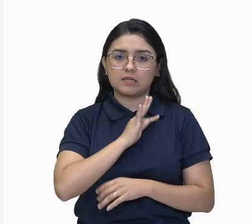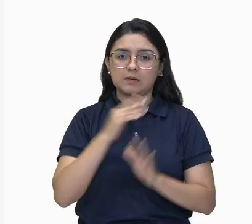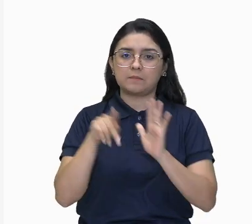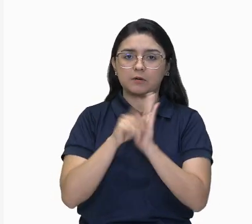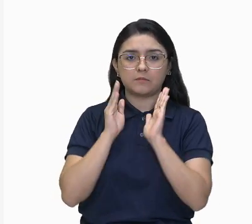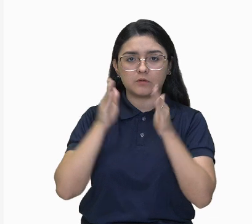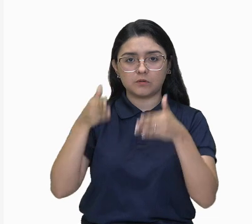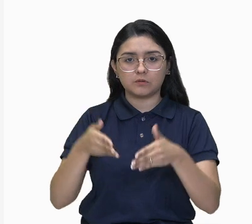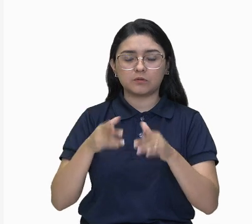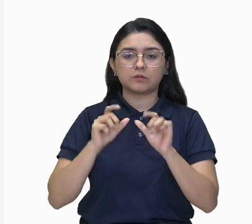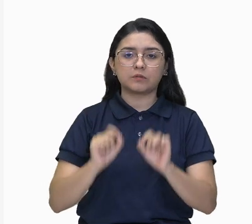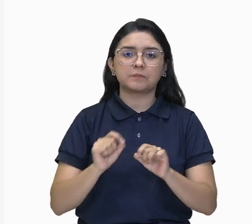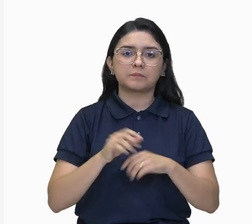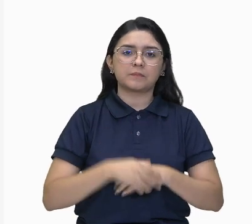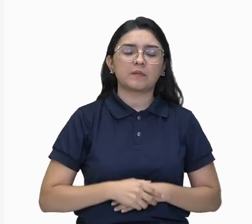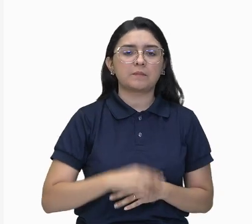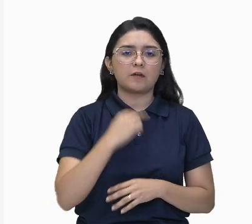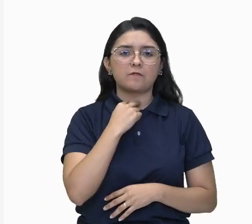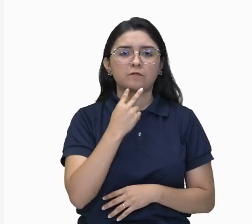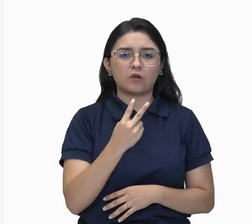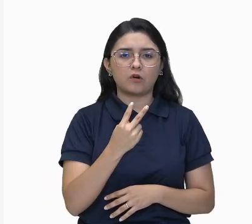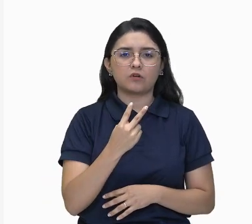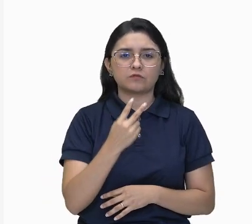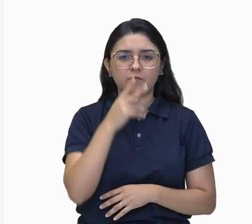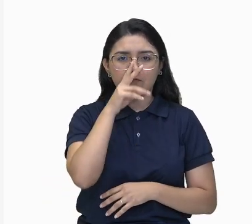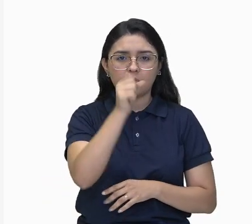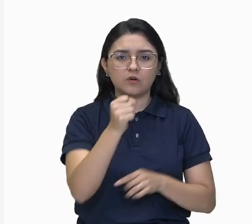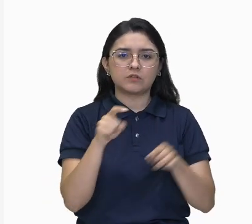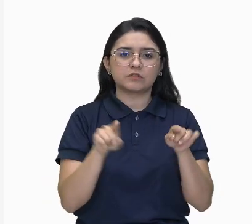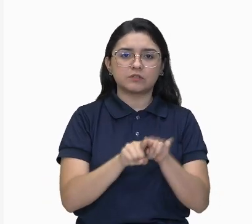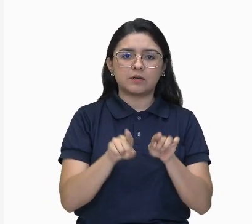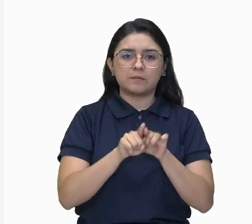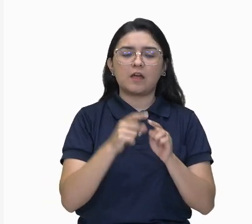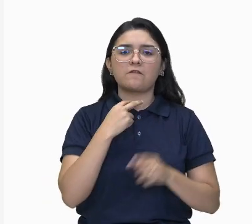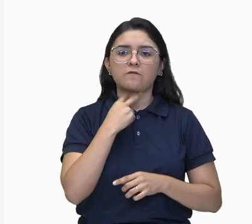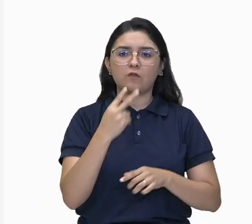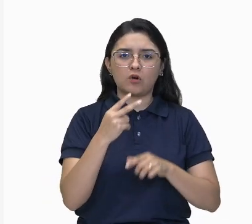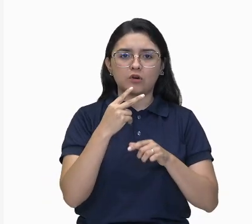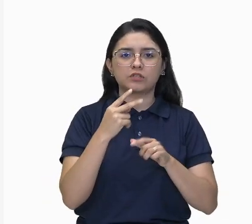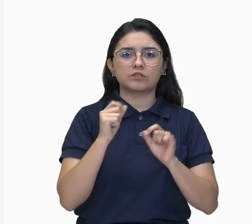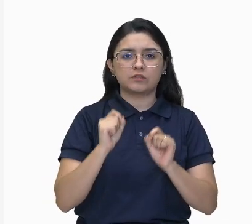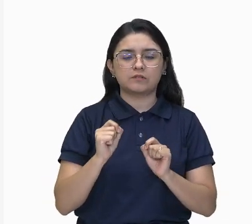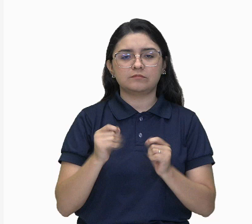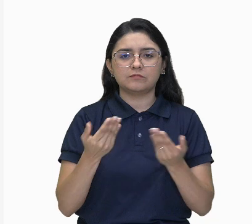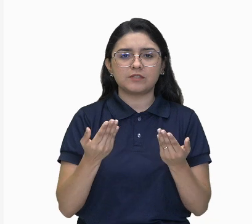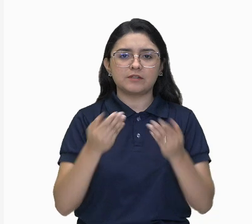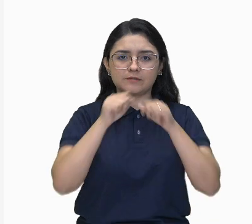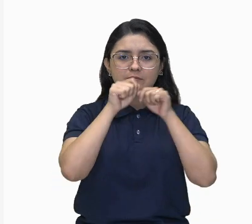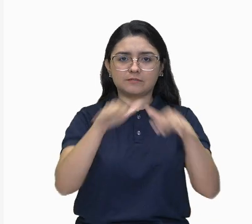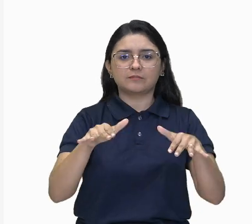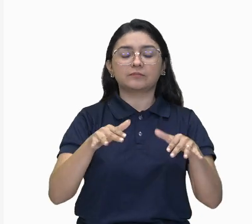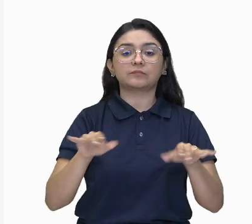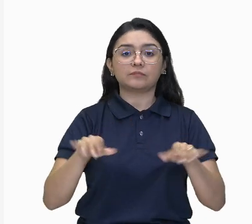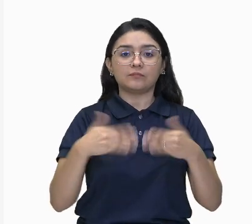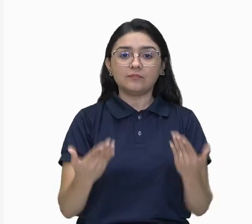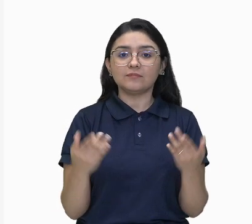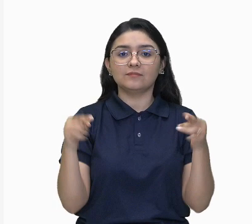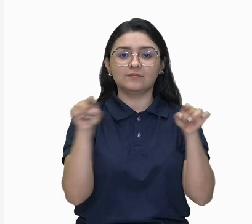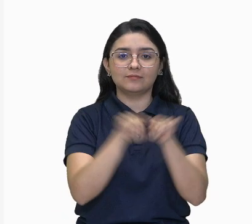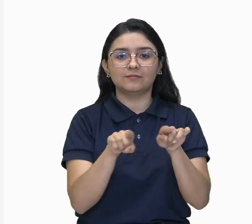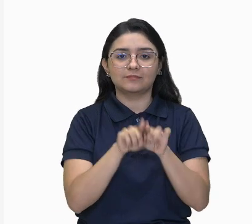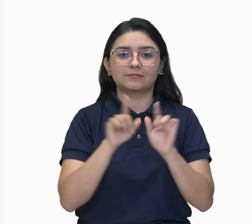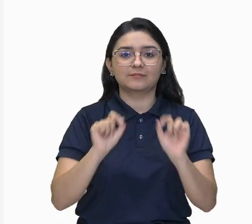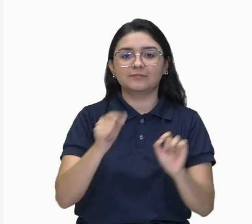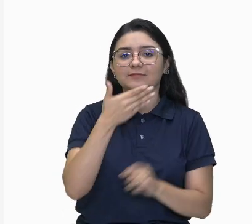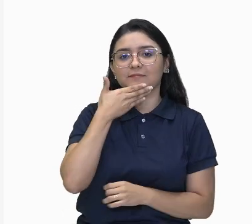específicas para fortalecer a voz e otimizar a ressonância vocal. E aí, melhora também, para ter